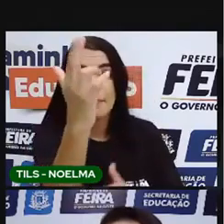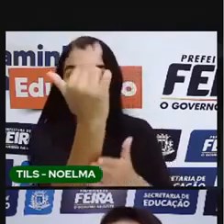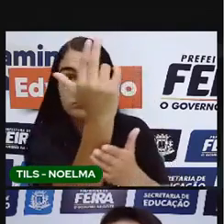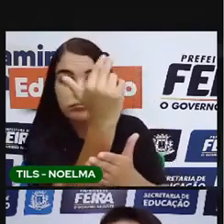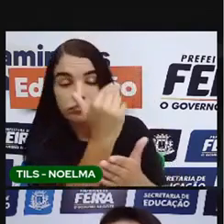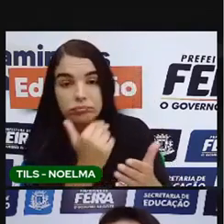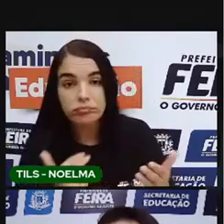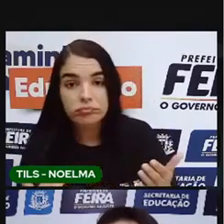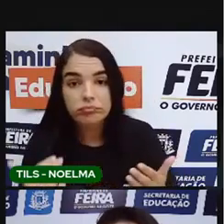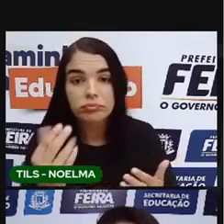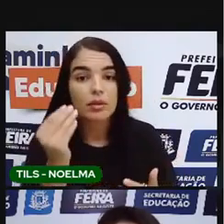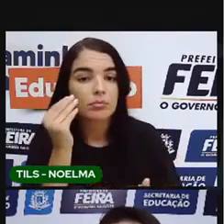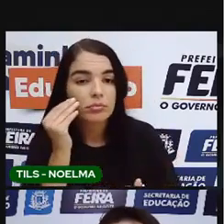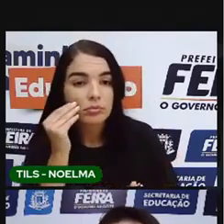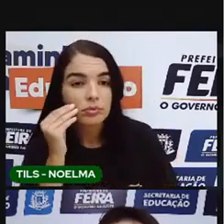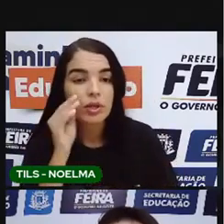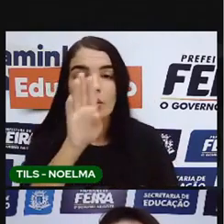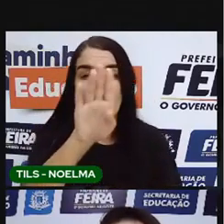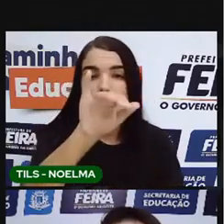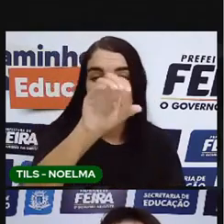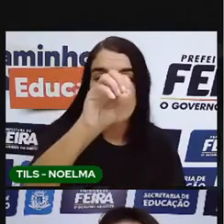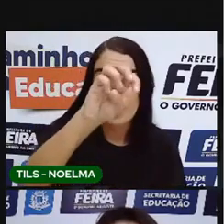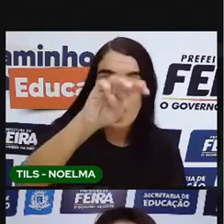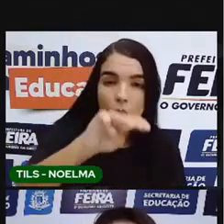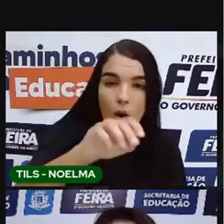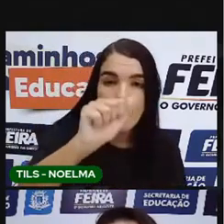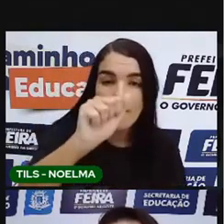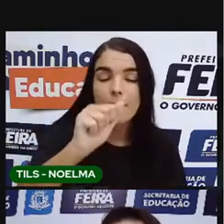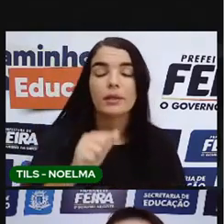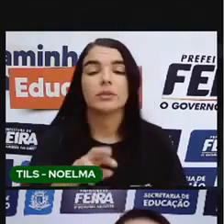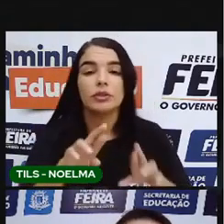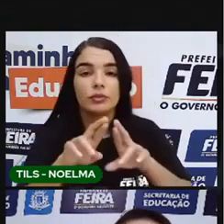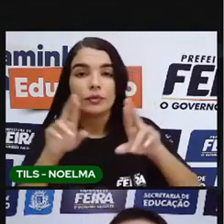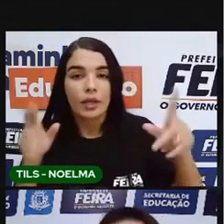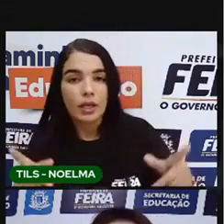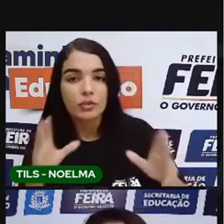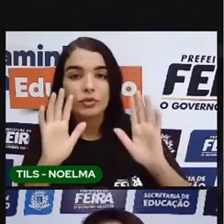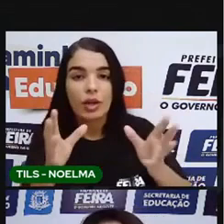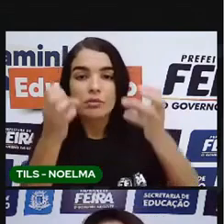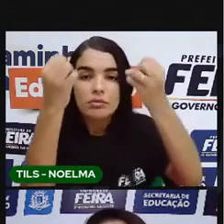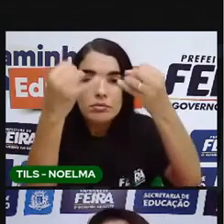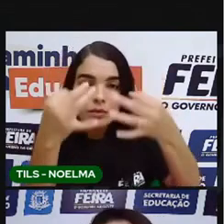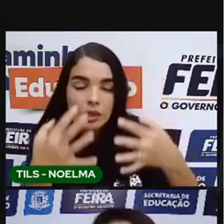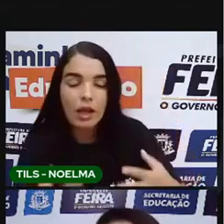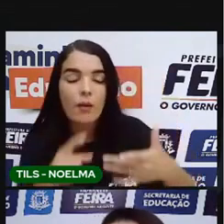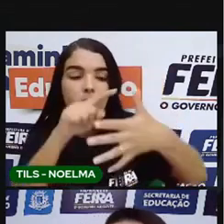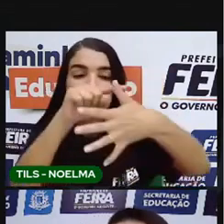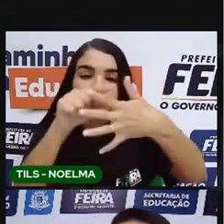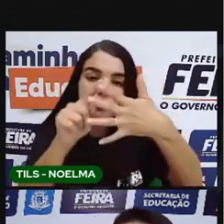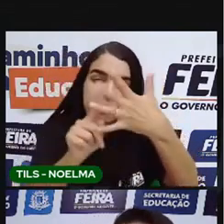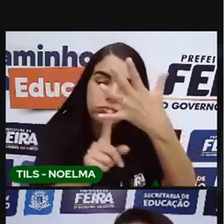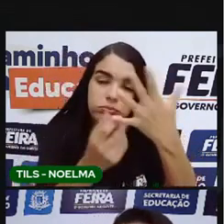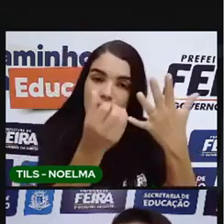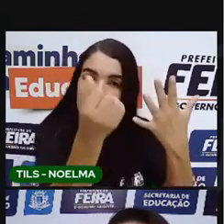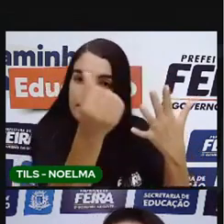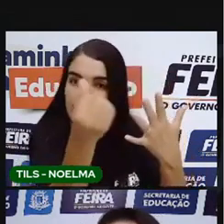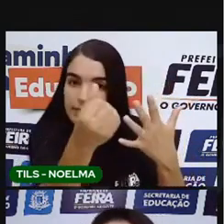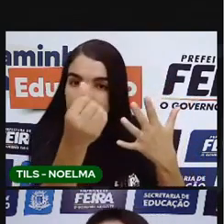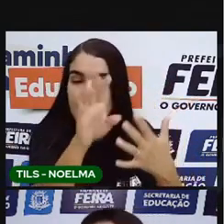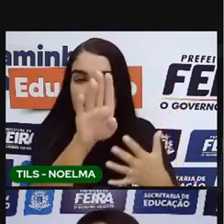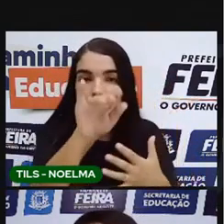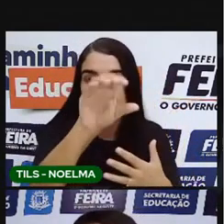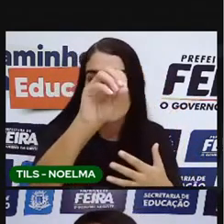biomas brasileiros, né? Que são aí quais? Amazônia, Cerrado, Mata Atlântica, Caatinga, Pampa e